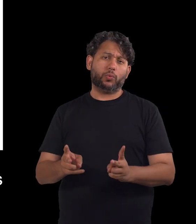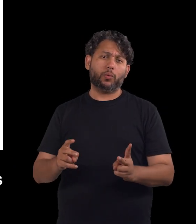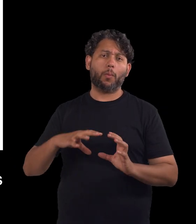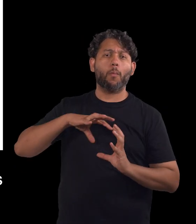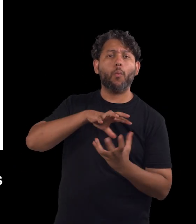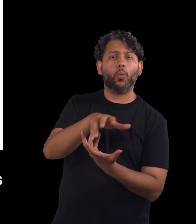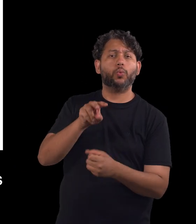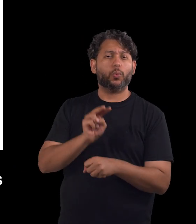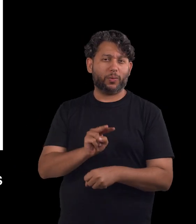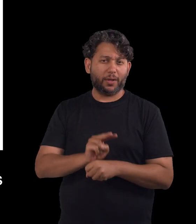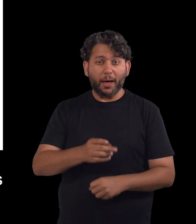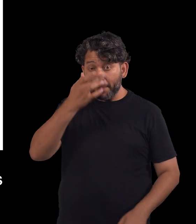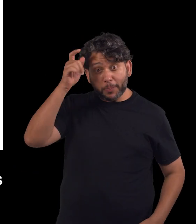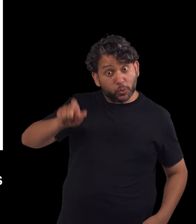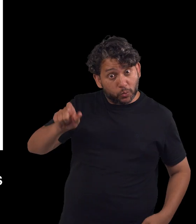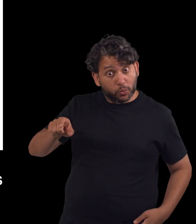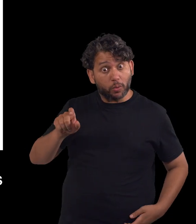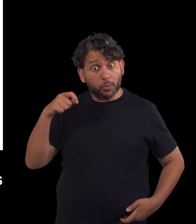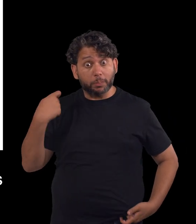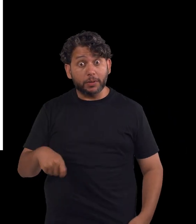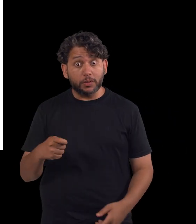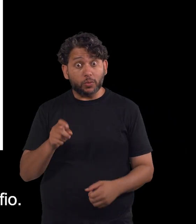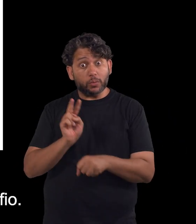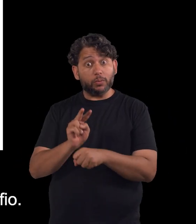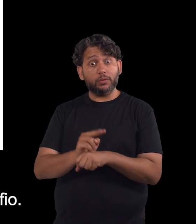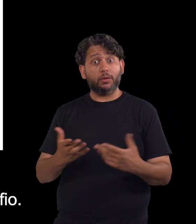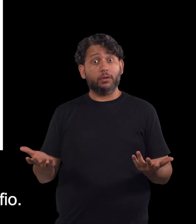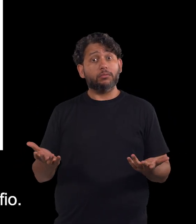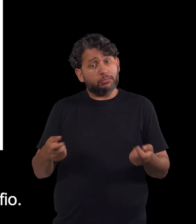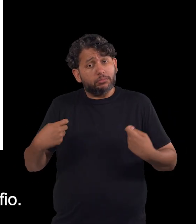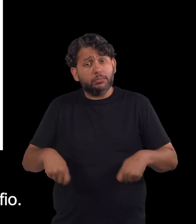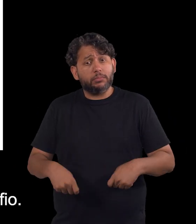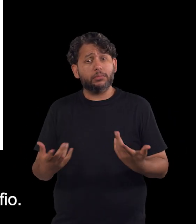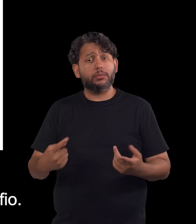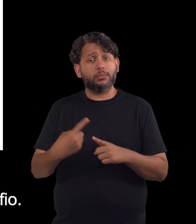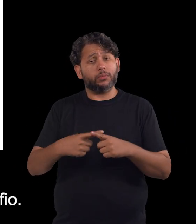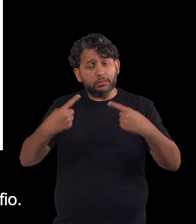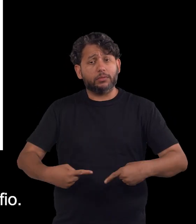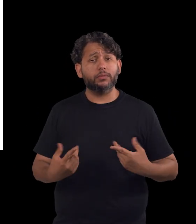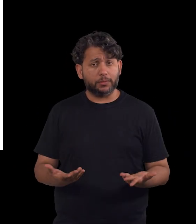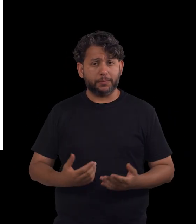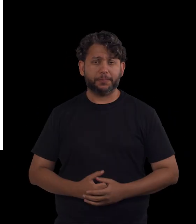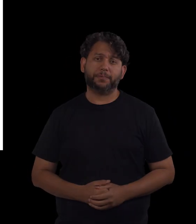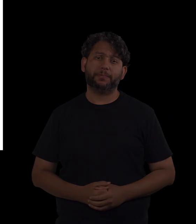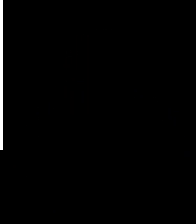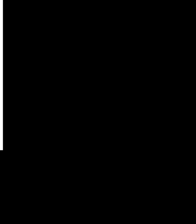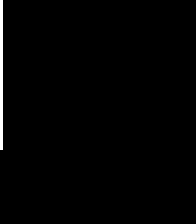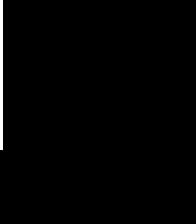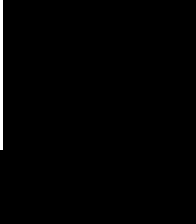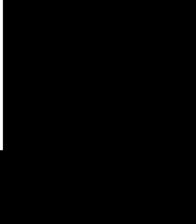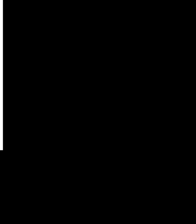planeta, cuidar das pessoas e cuidar da economia são dimensões inseparáveis desse desafio.